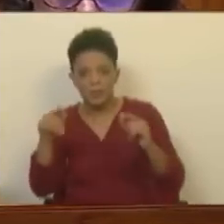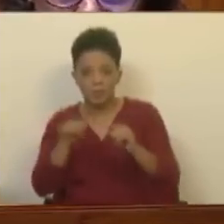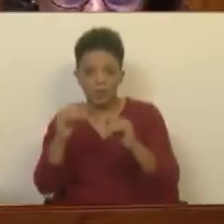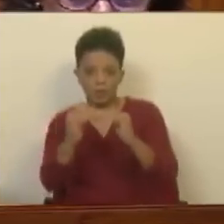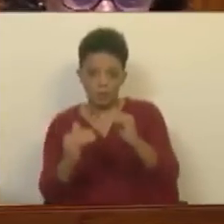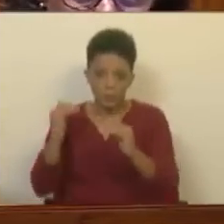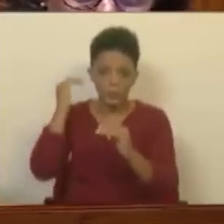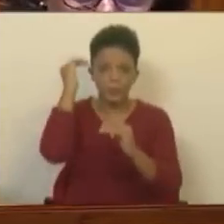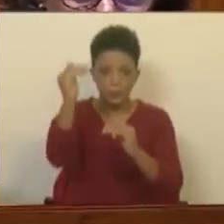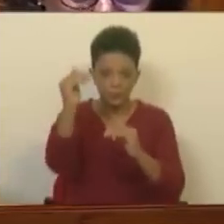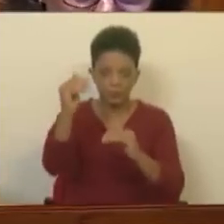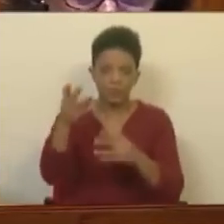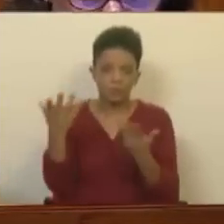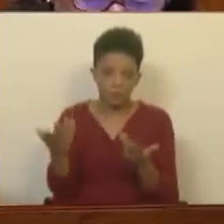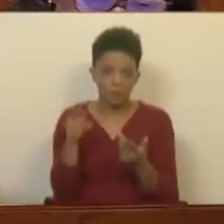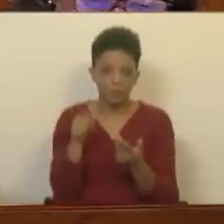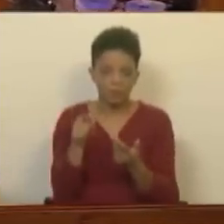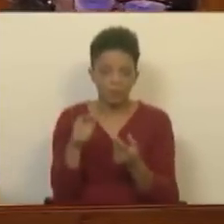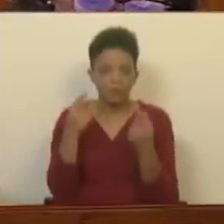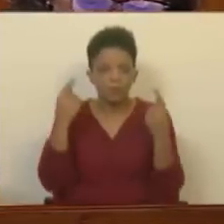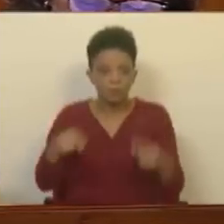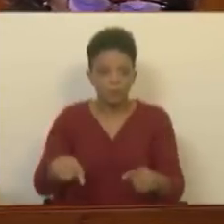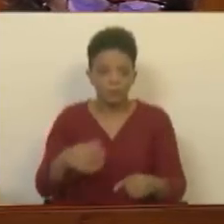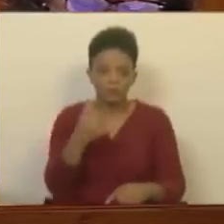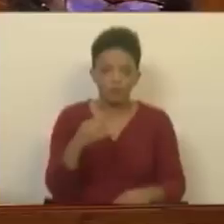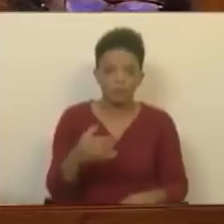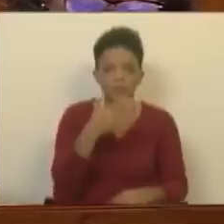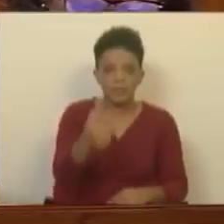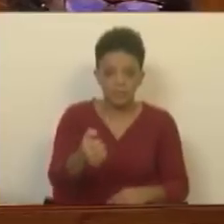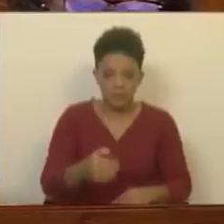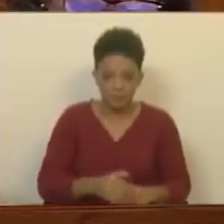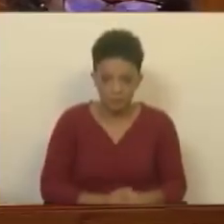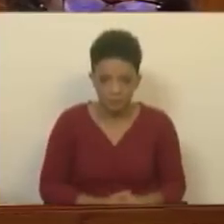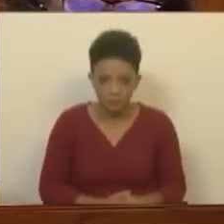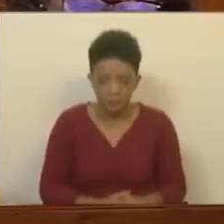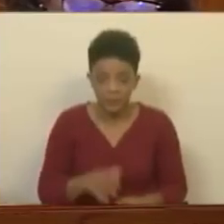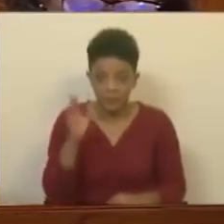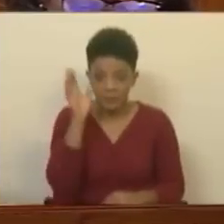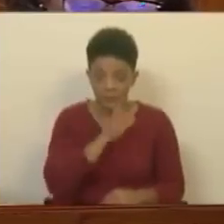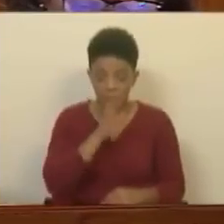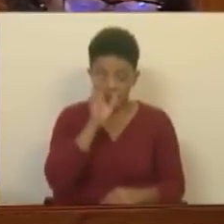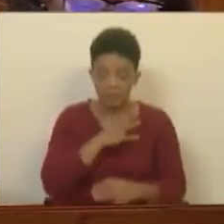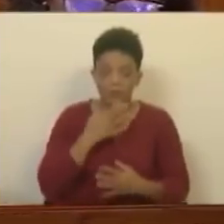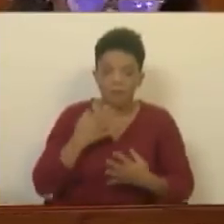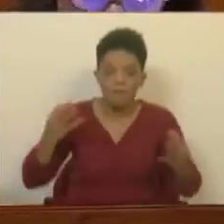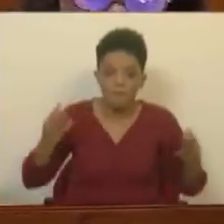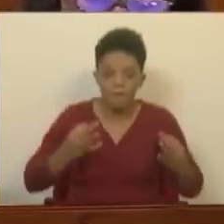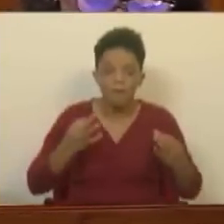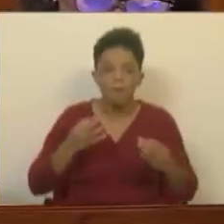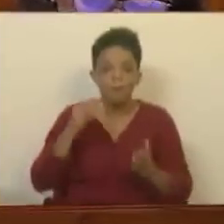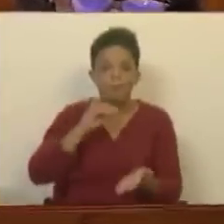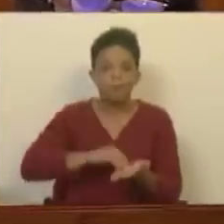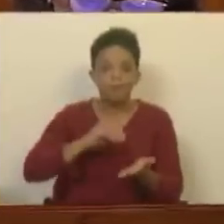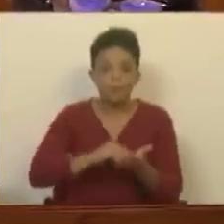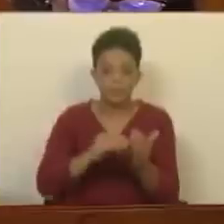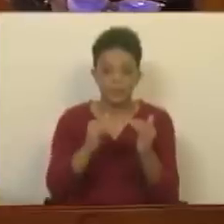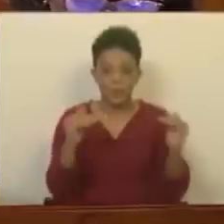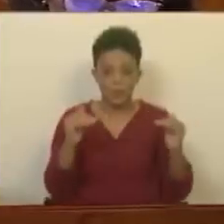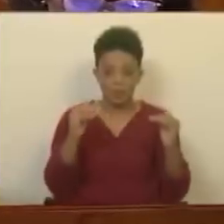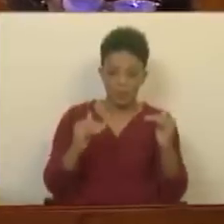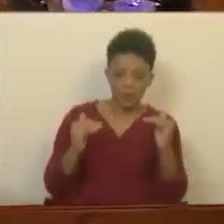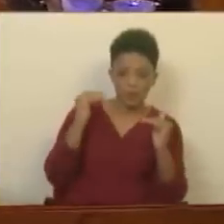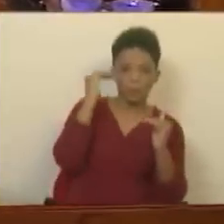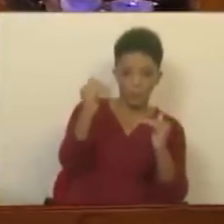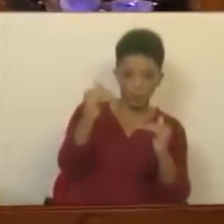muito superior àquele que aquele que tínhamos em 2015 e sendo-lhe apesar do Limiar pobreza ser superior